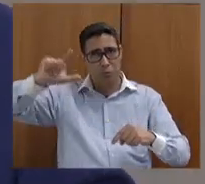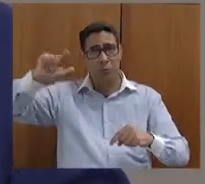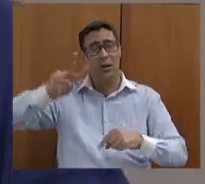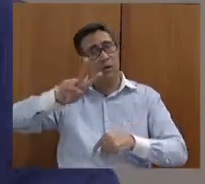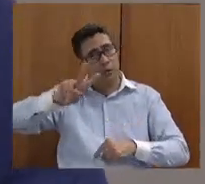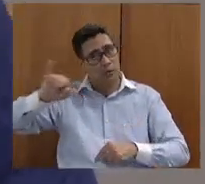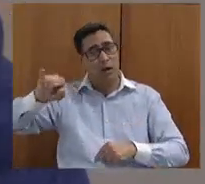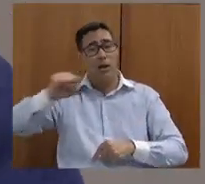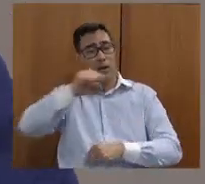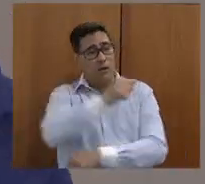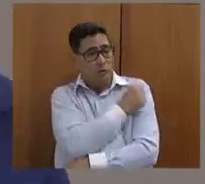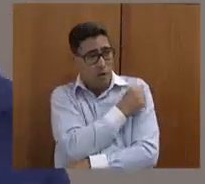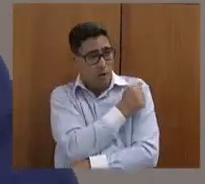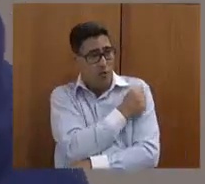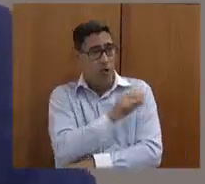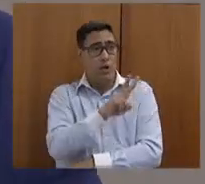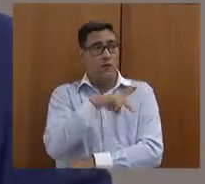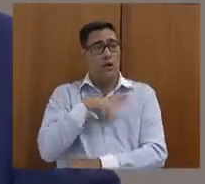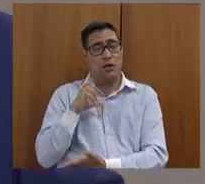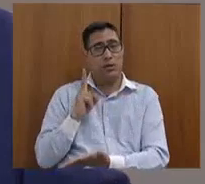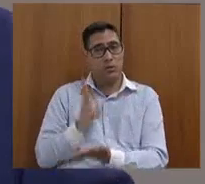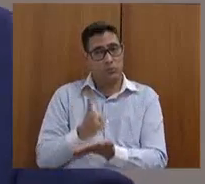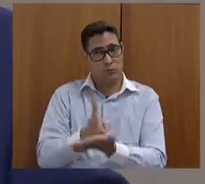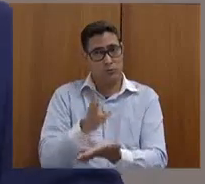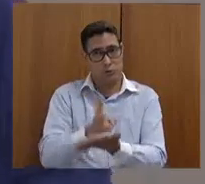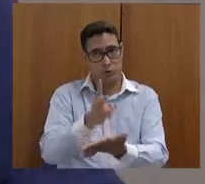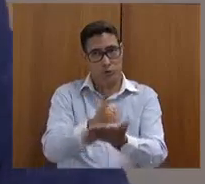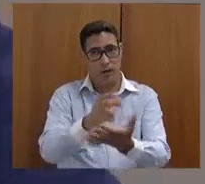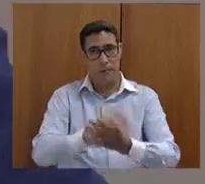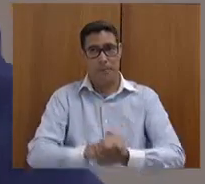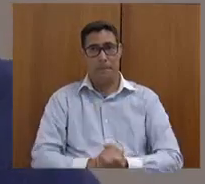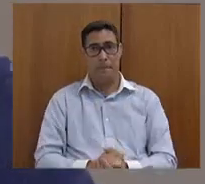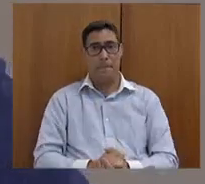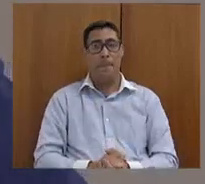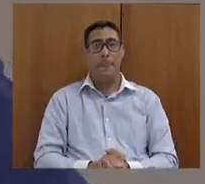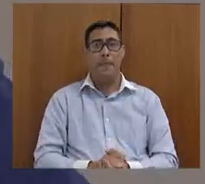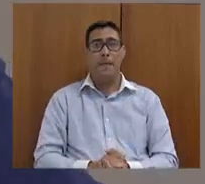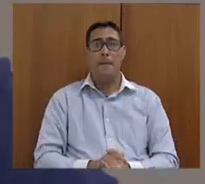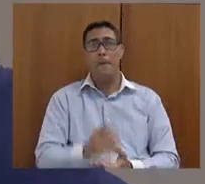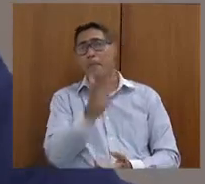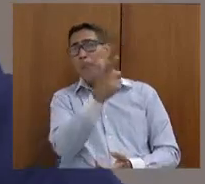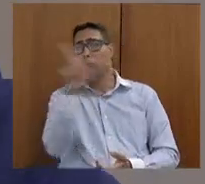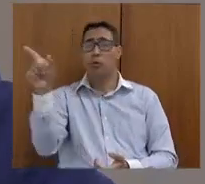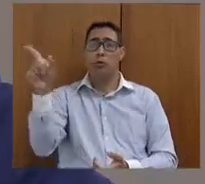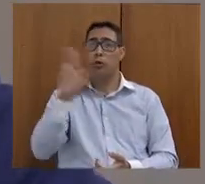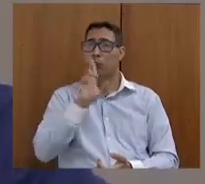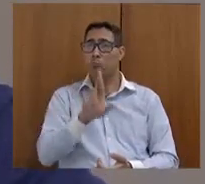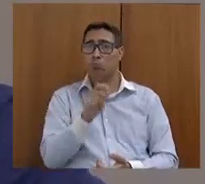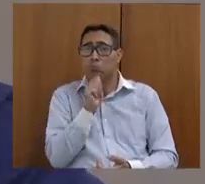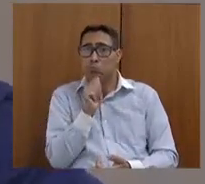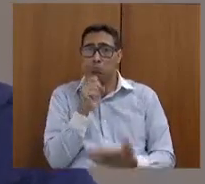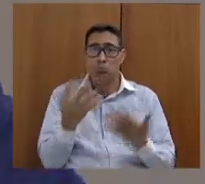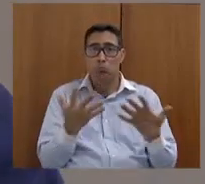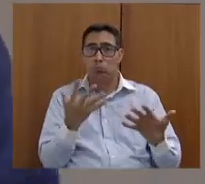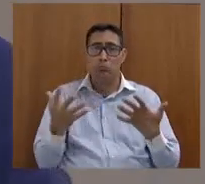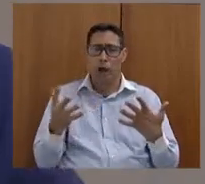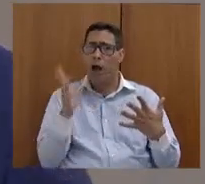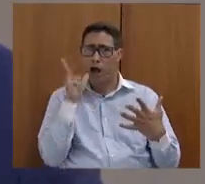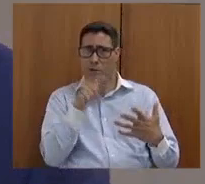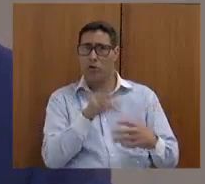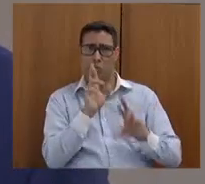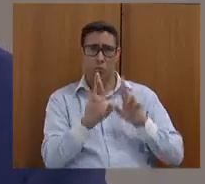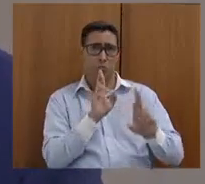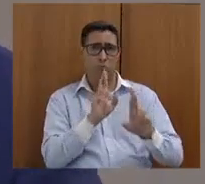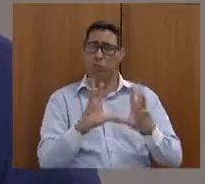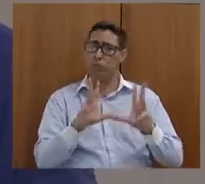estudantes e assim dependemos continuar tá é algum outro ponto que não foi respondida aqui não acho que todos